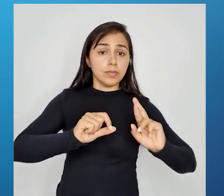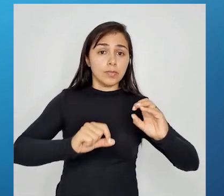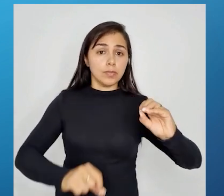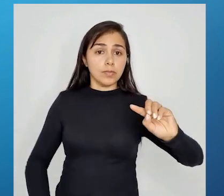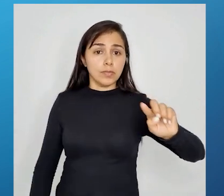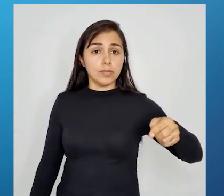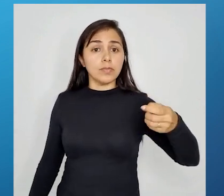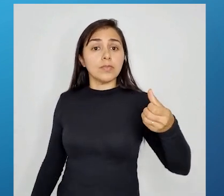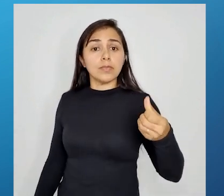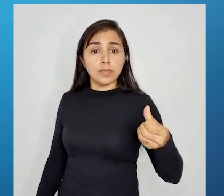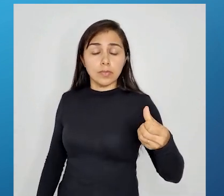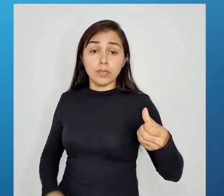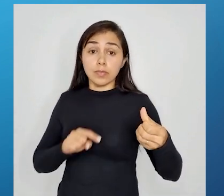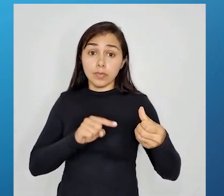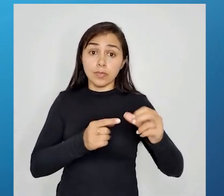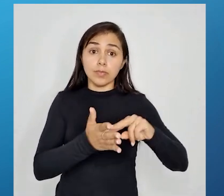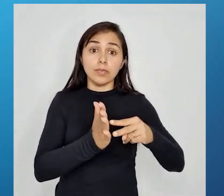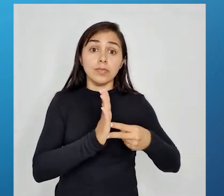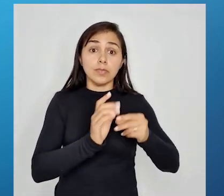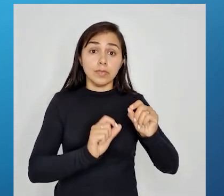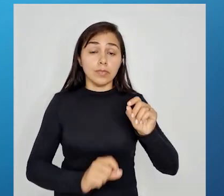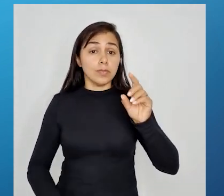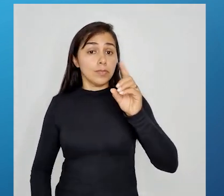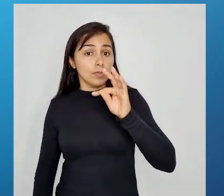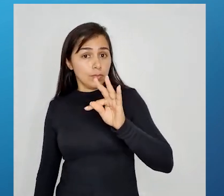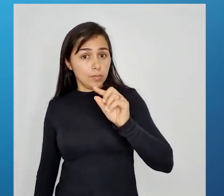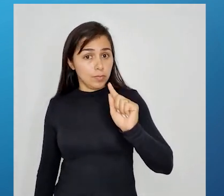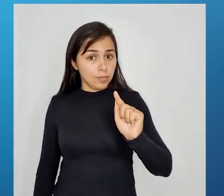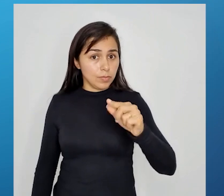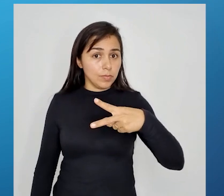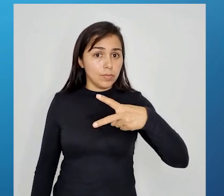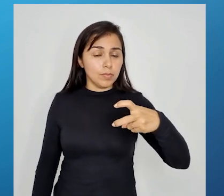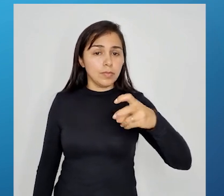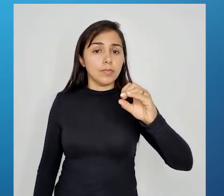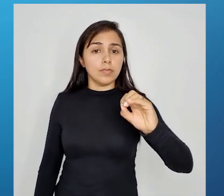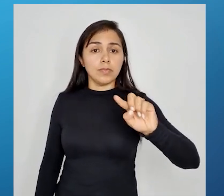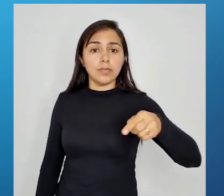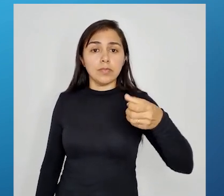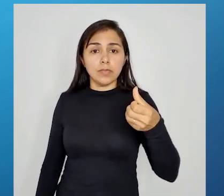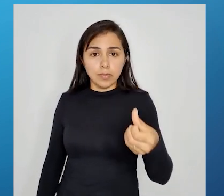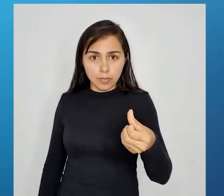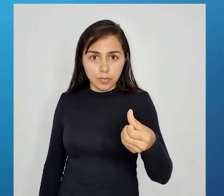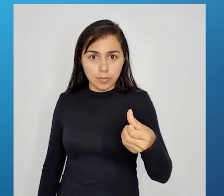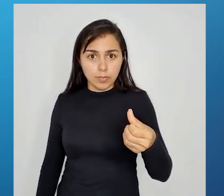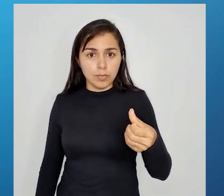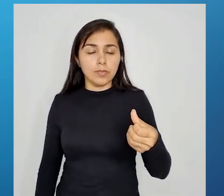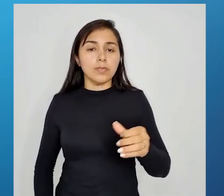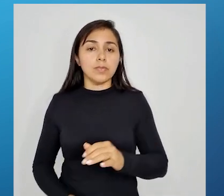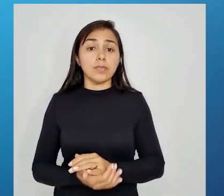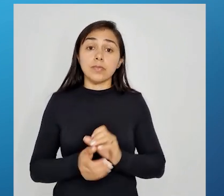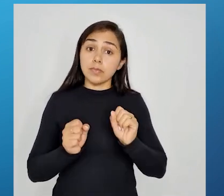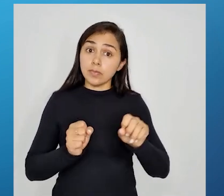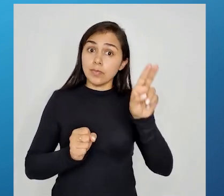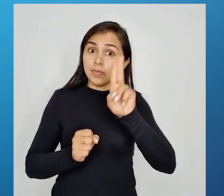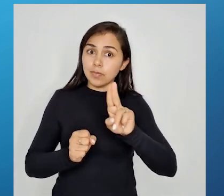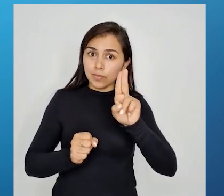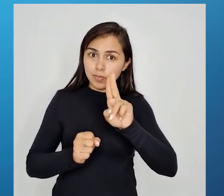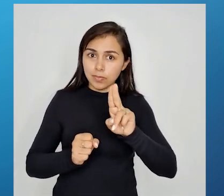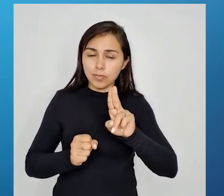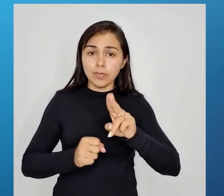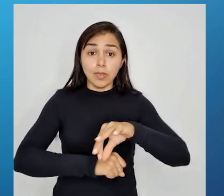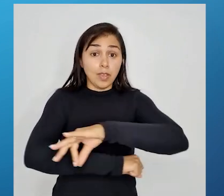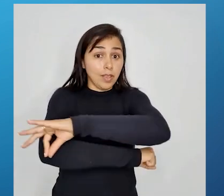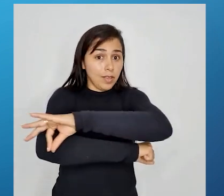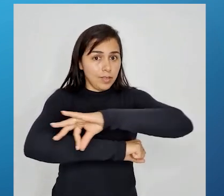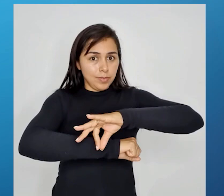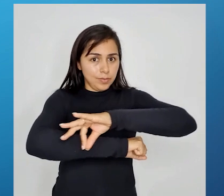dizer que a tangente desse ângulo é 0,6. E aí você vai com o transferidor e mede quanto foi que deu essa abertura. Então